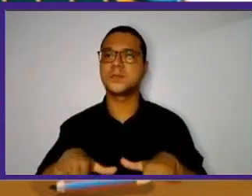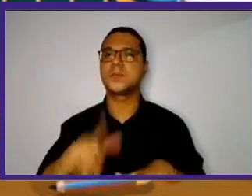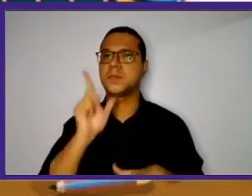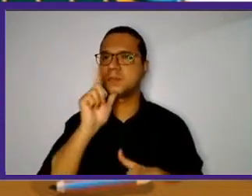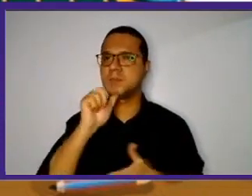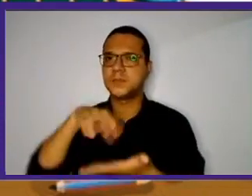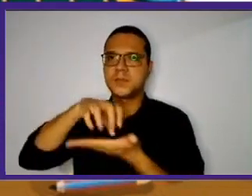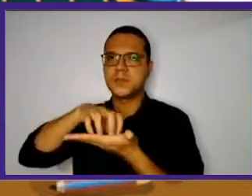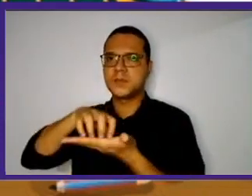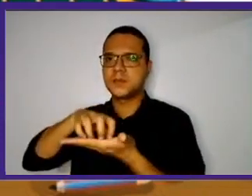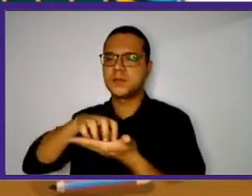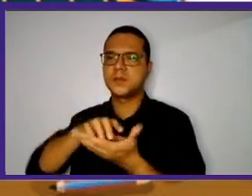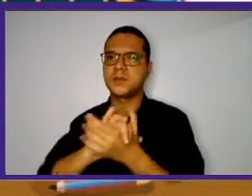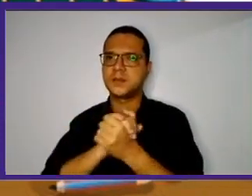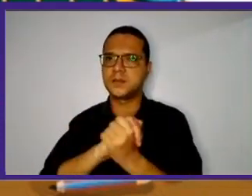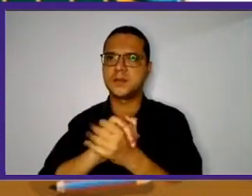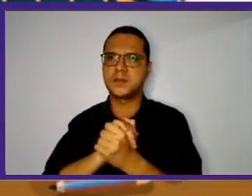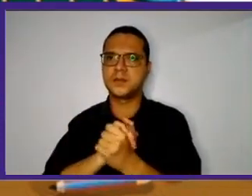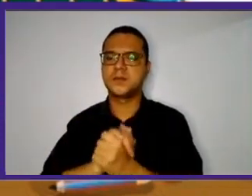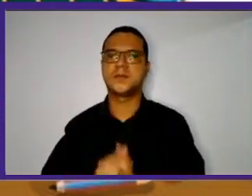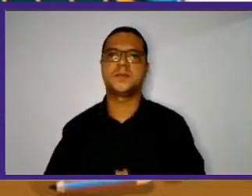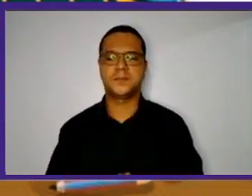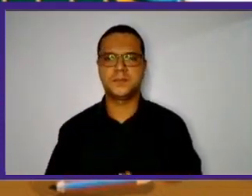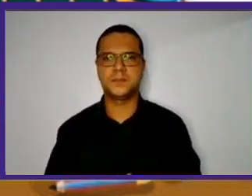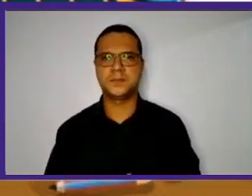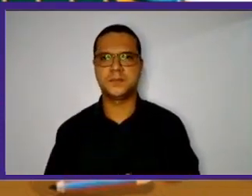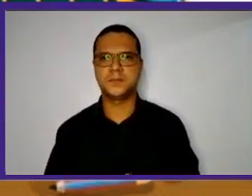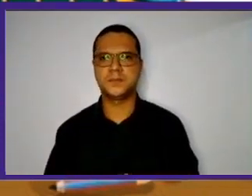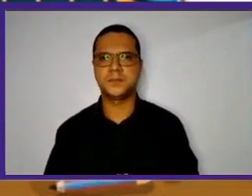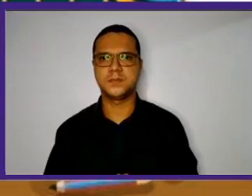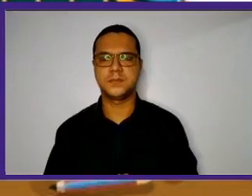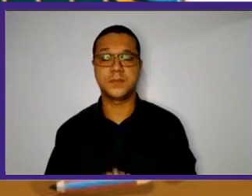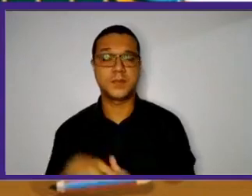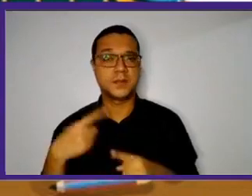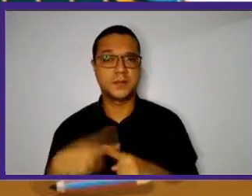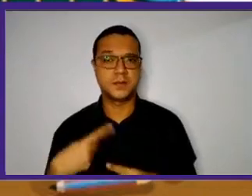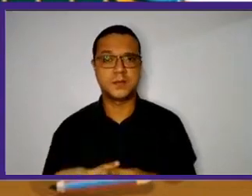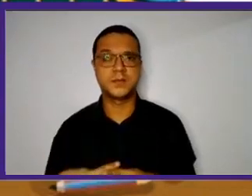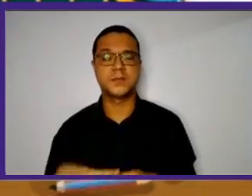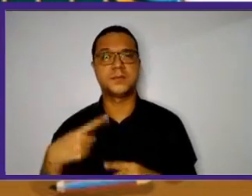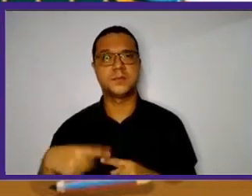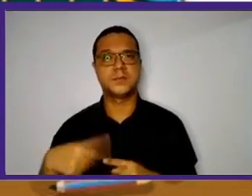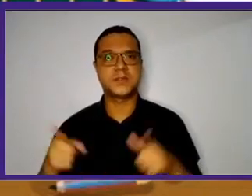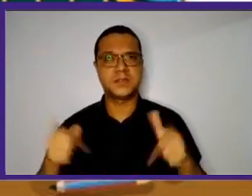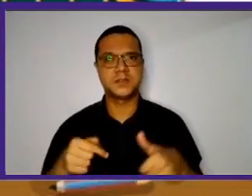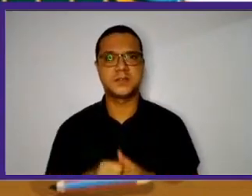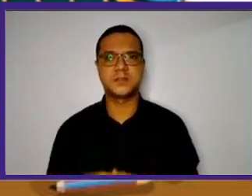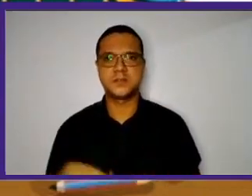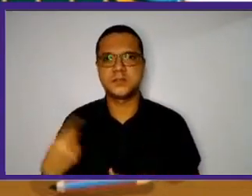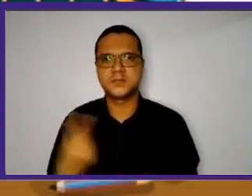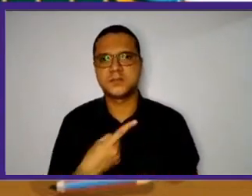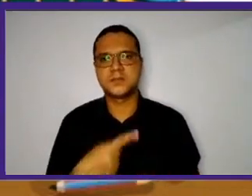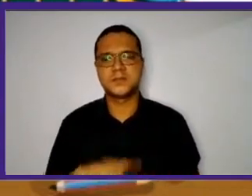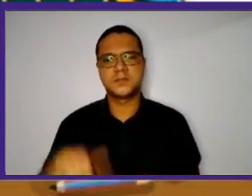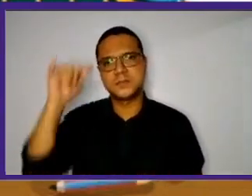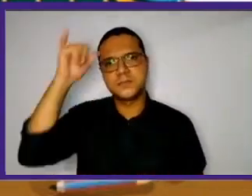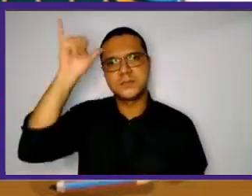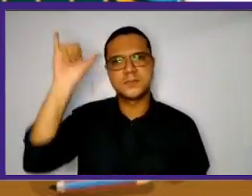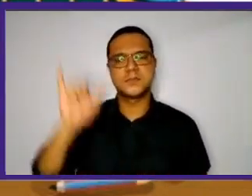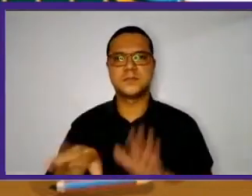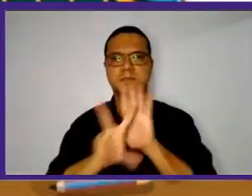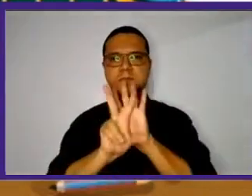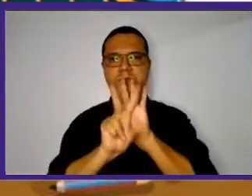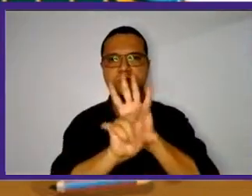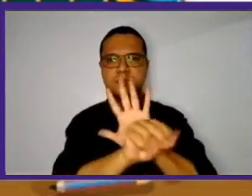que é muito melhor, se não, higieniza com álcool. Por quê? Porque assim a gente vai evitando que